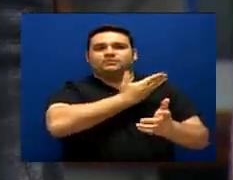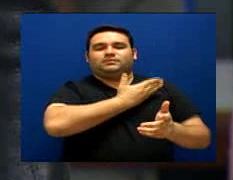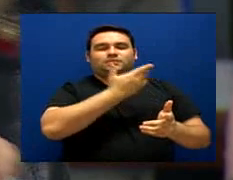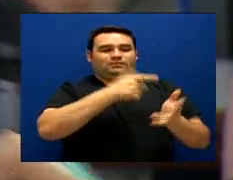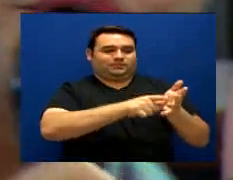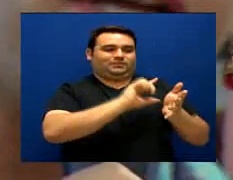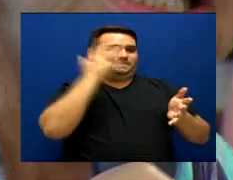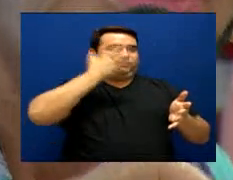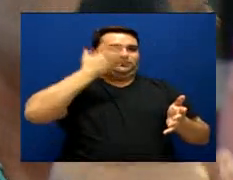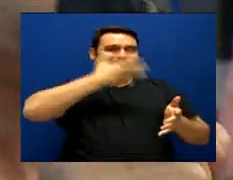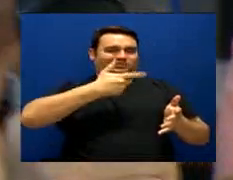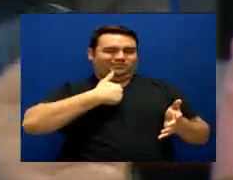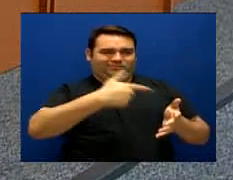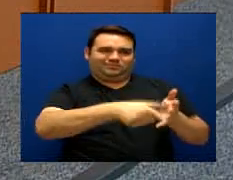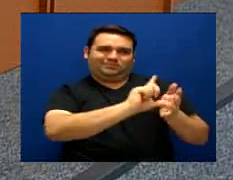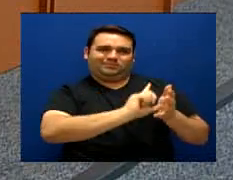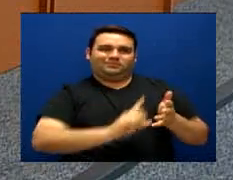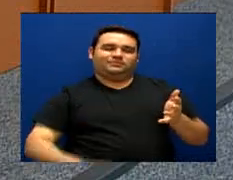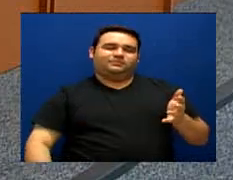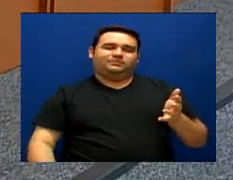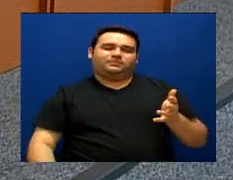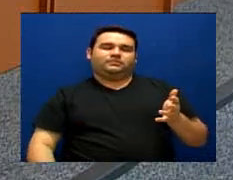que antecipou,